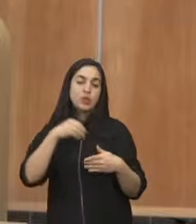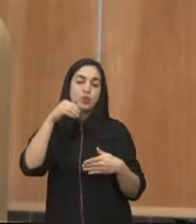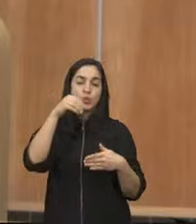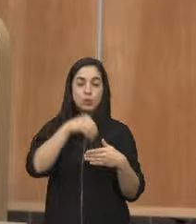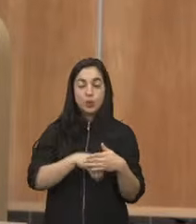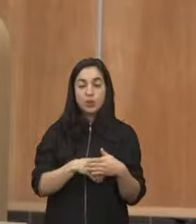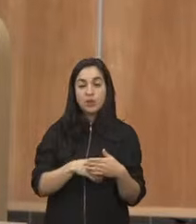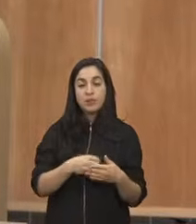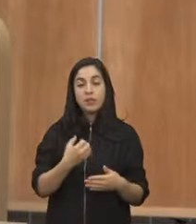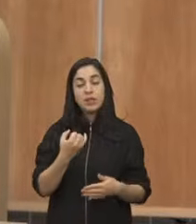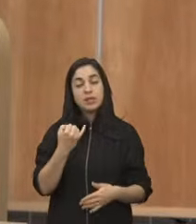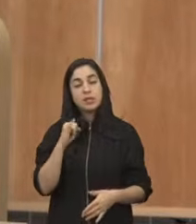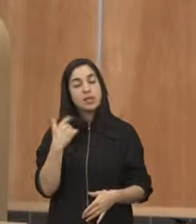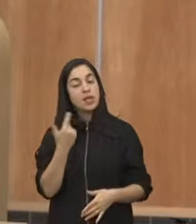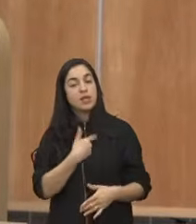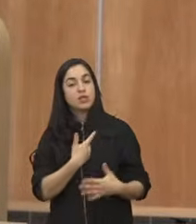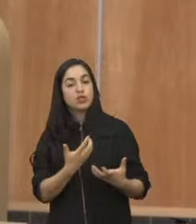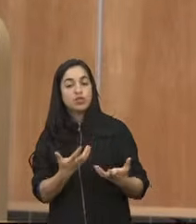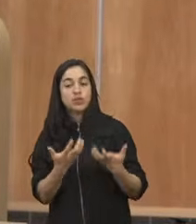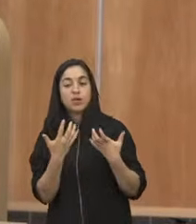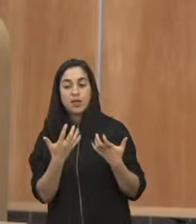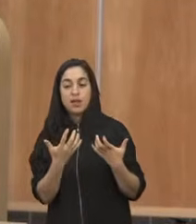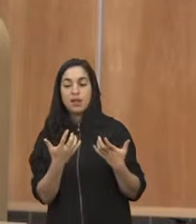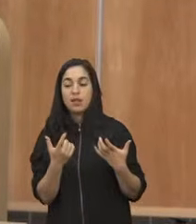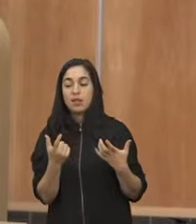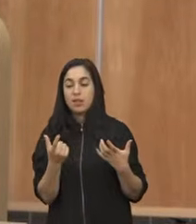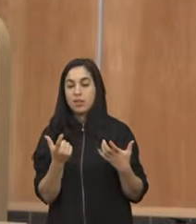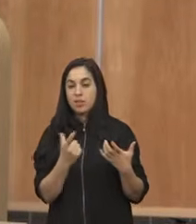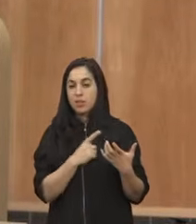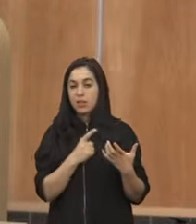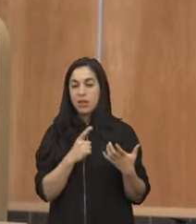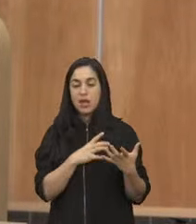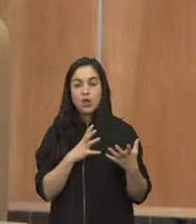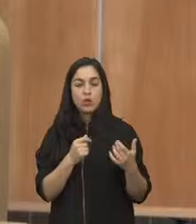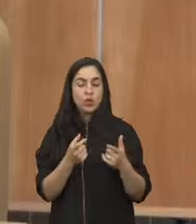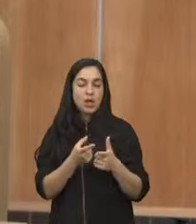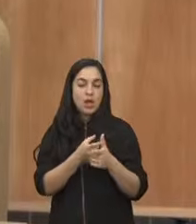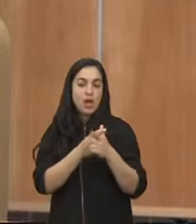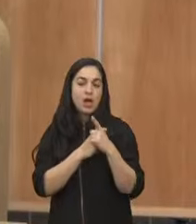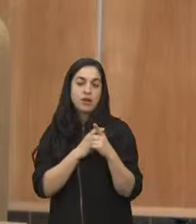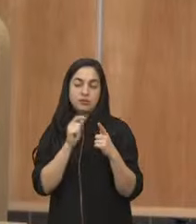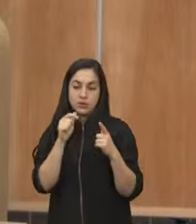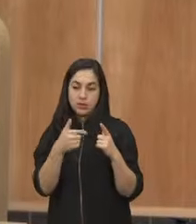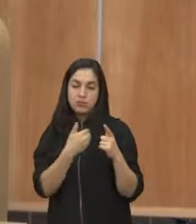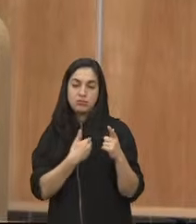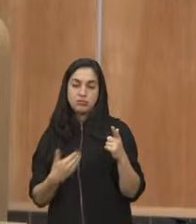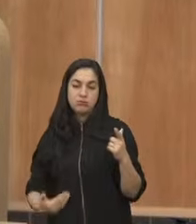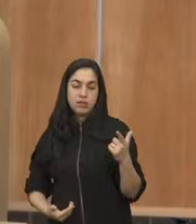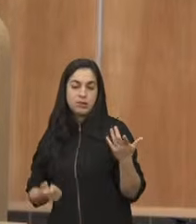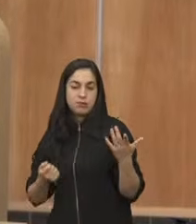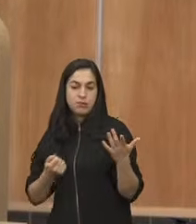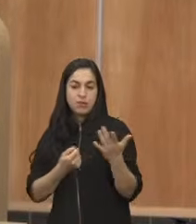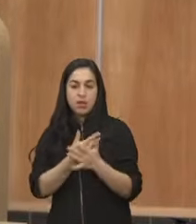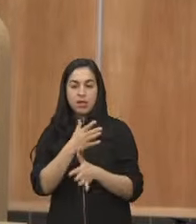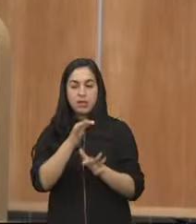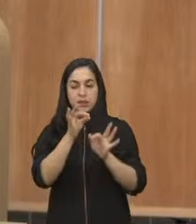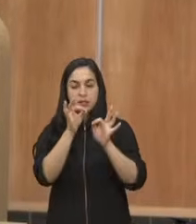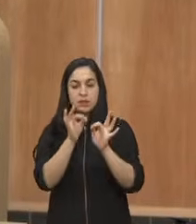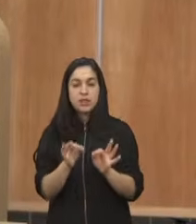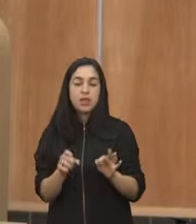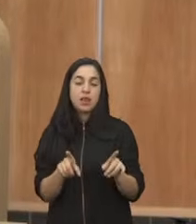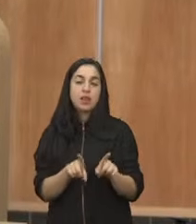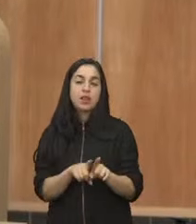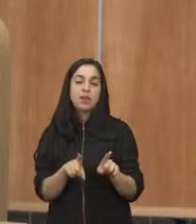Se a gente quiser ter as contas públicas do nosso município no azul e a